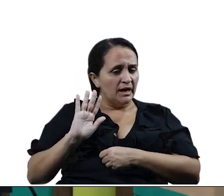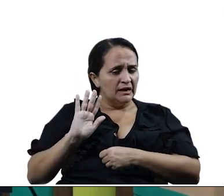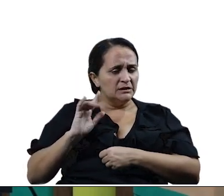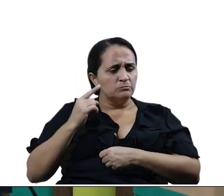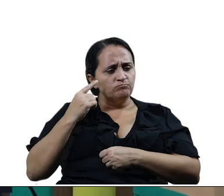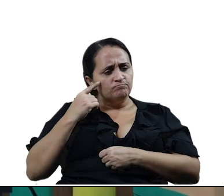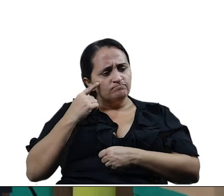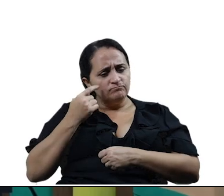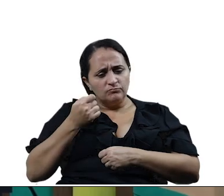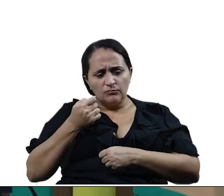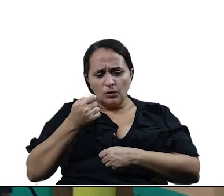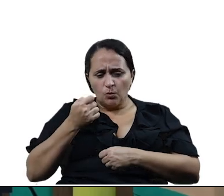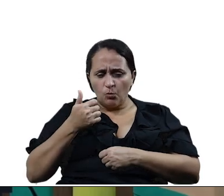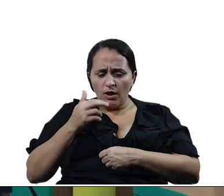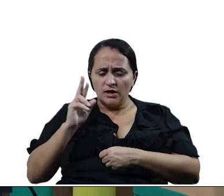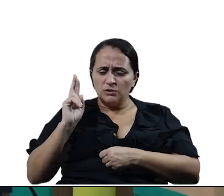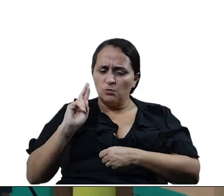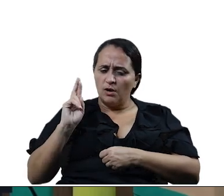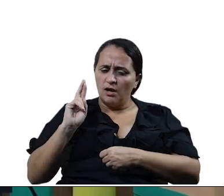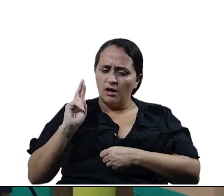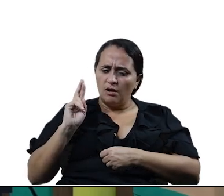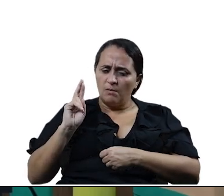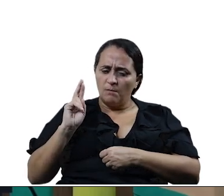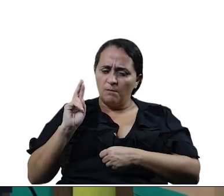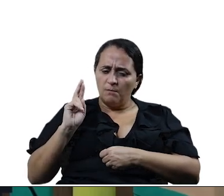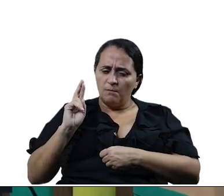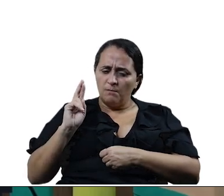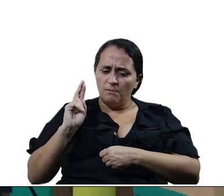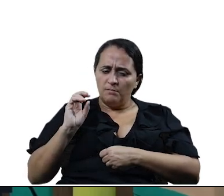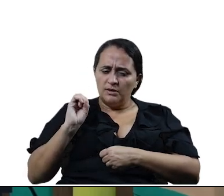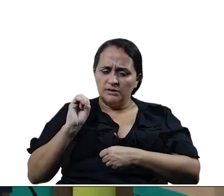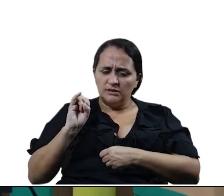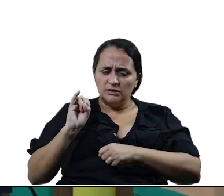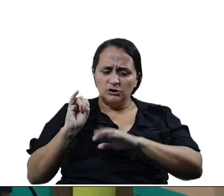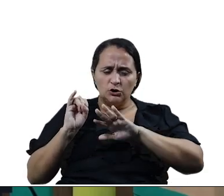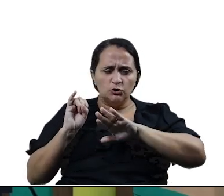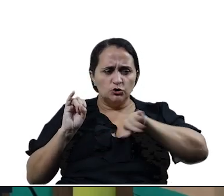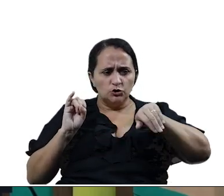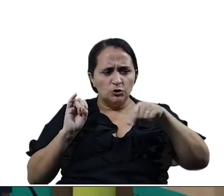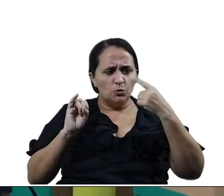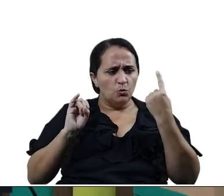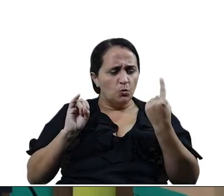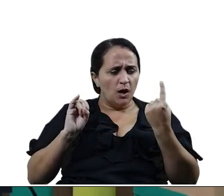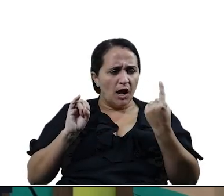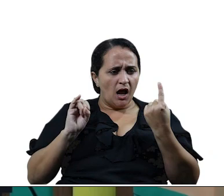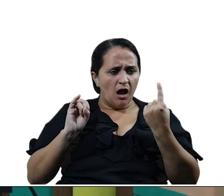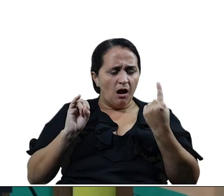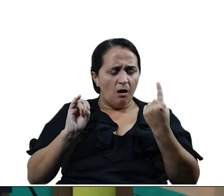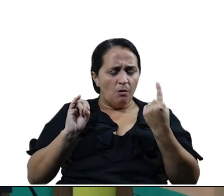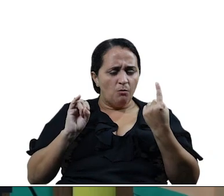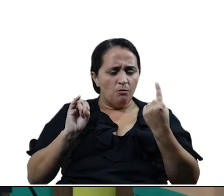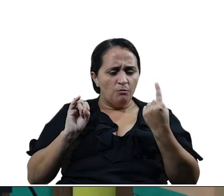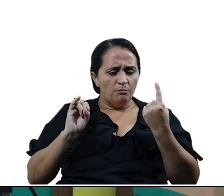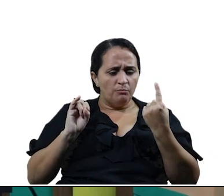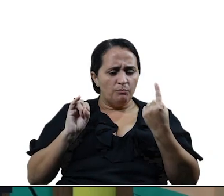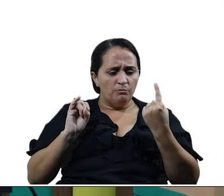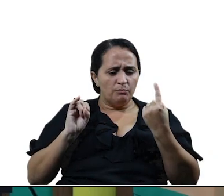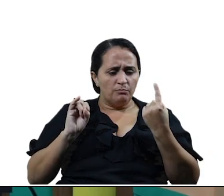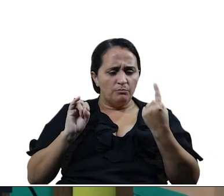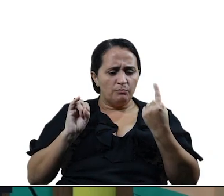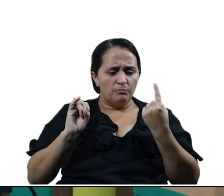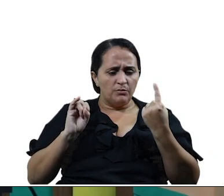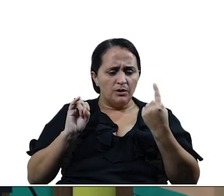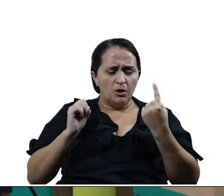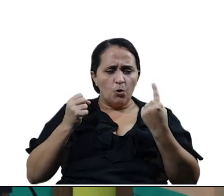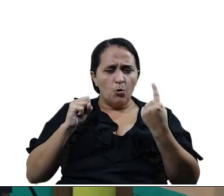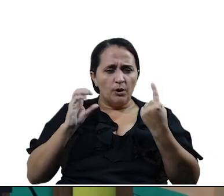De R$2, se eu tirar R$1, vai ficar R$1. De 80 para